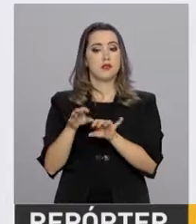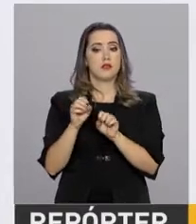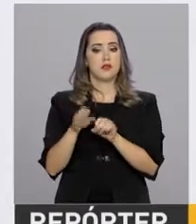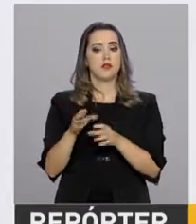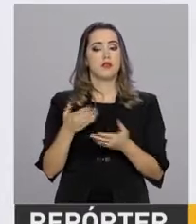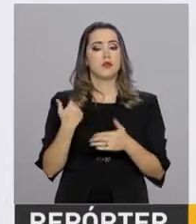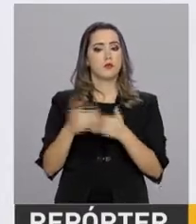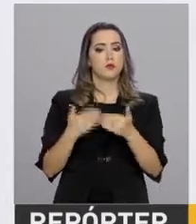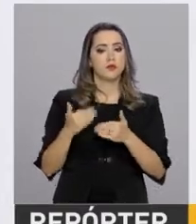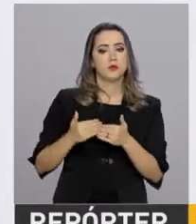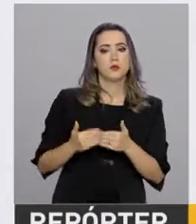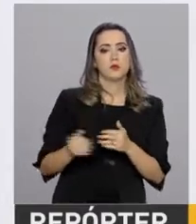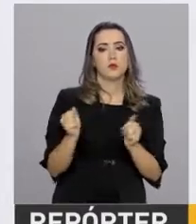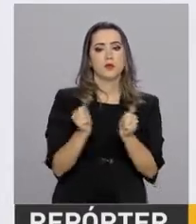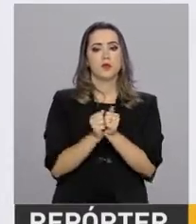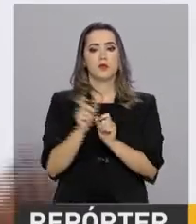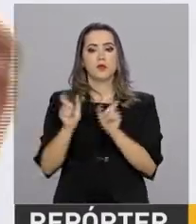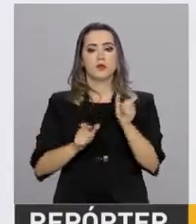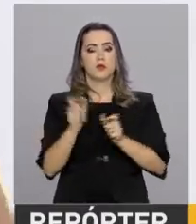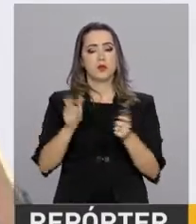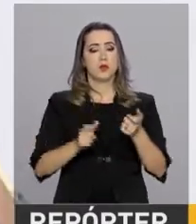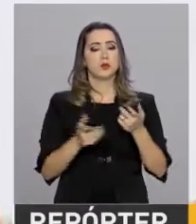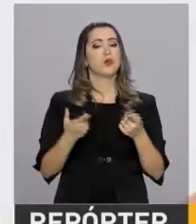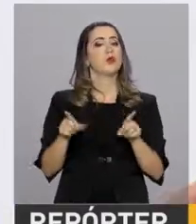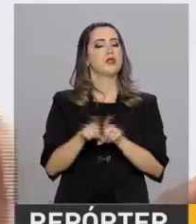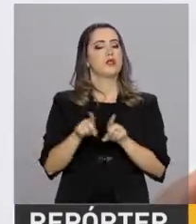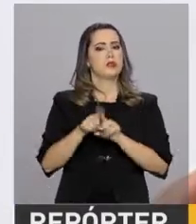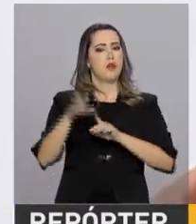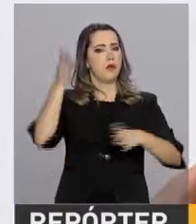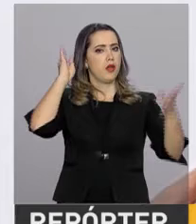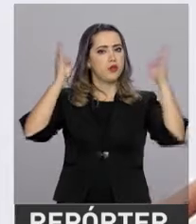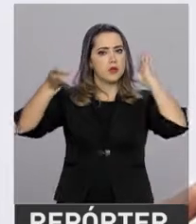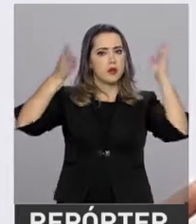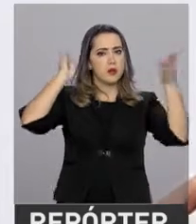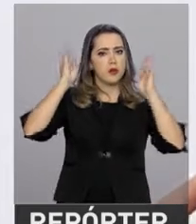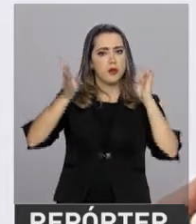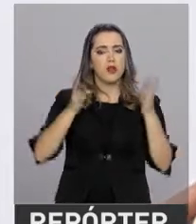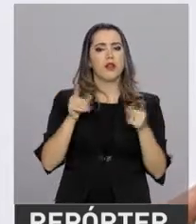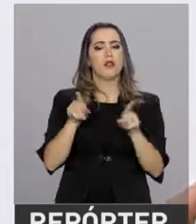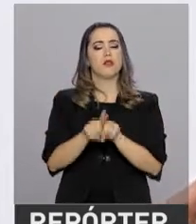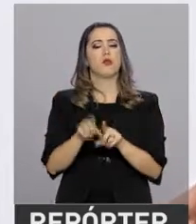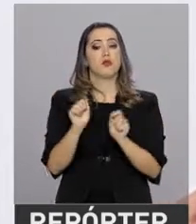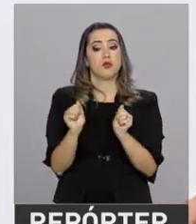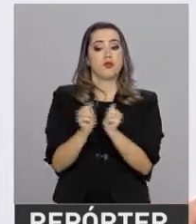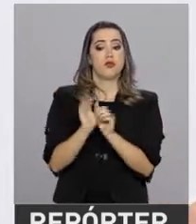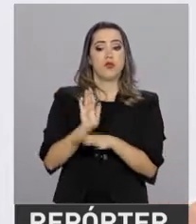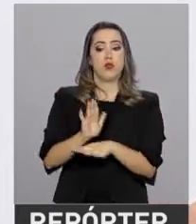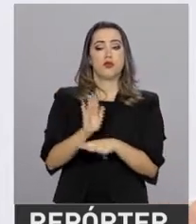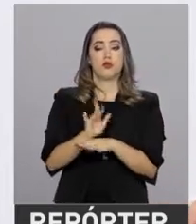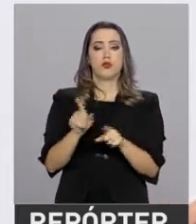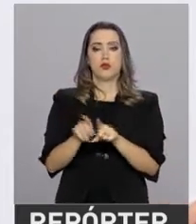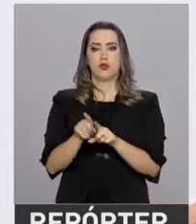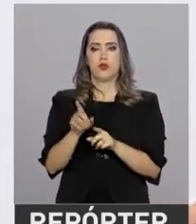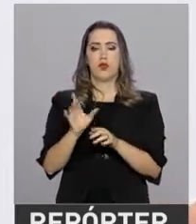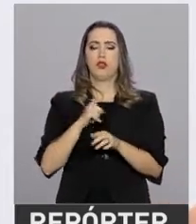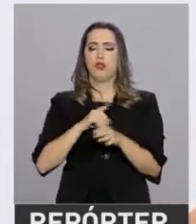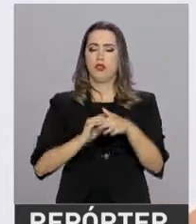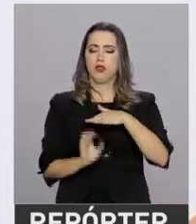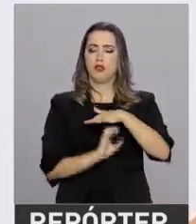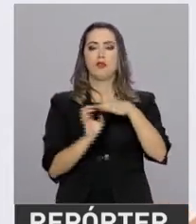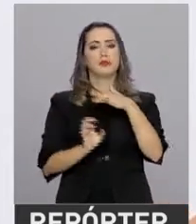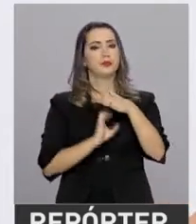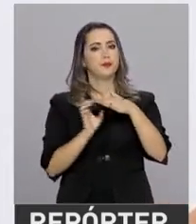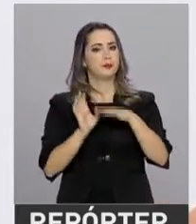de educação contínua com os próprios caminhoneiros, através do programa Na Mão Certa, que tem empresas que apoiam